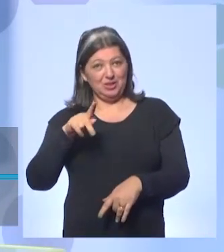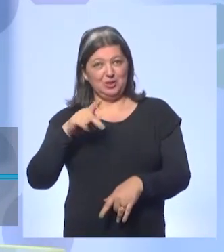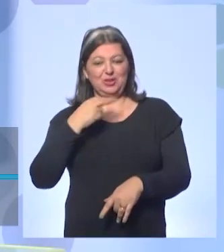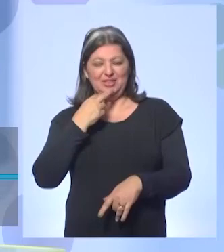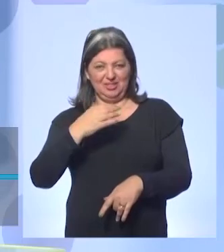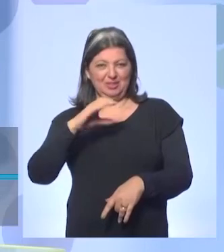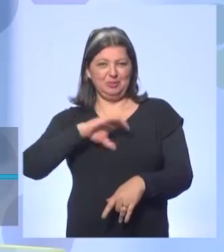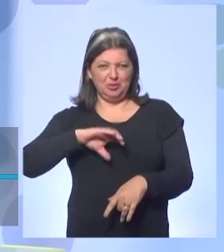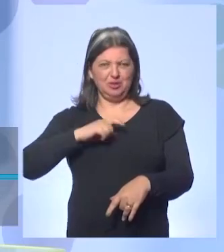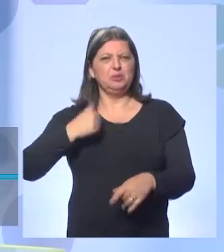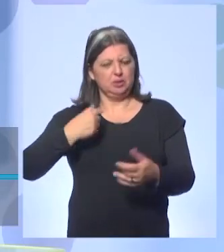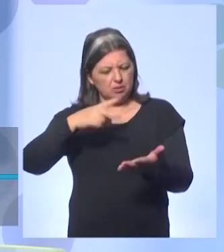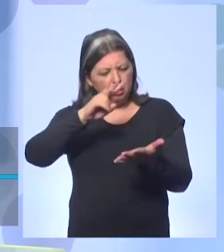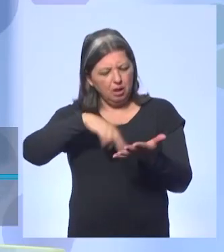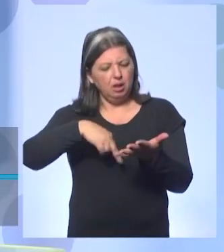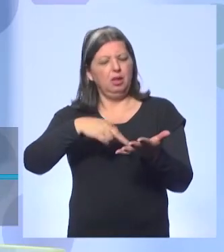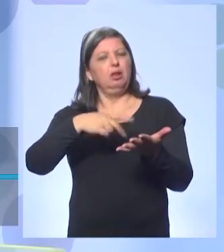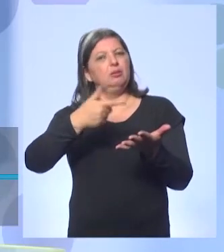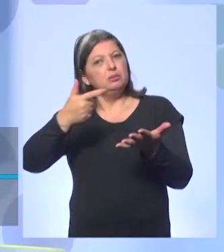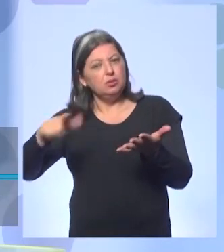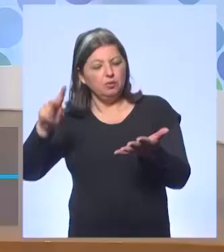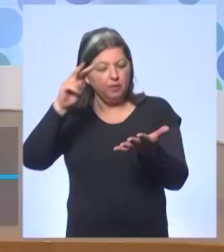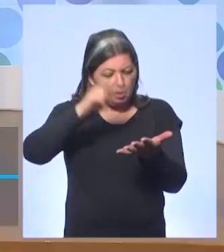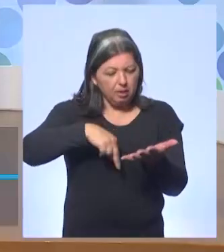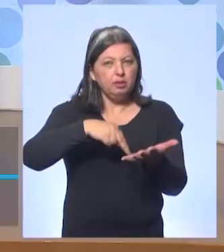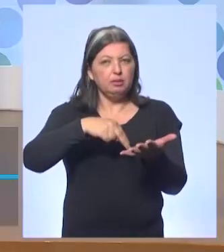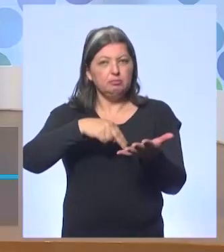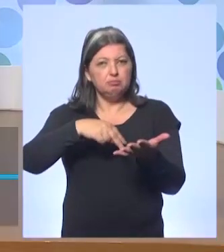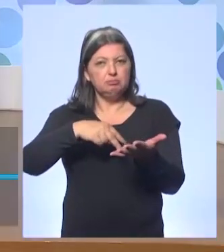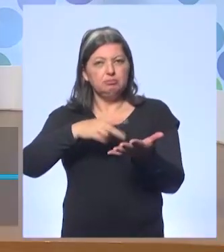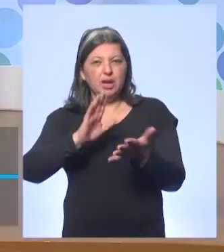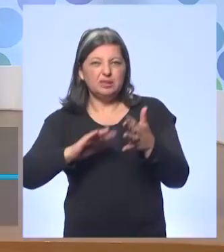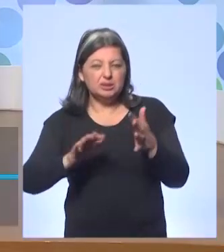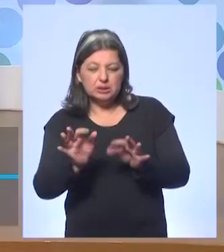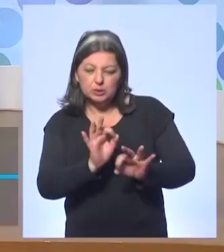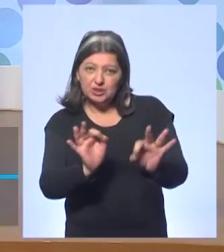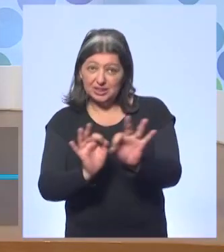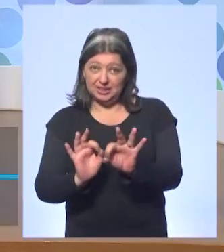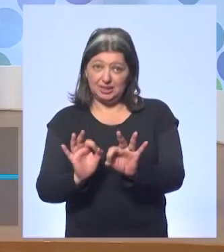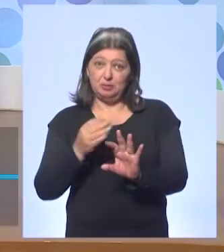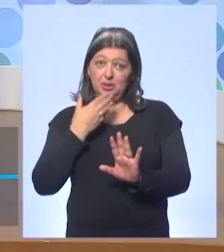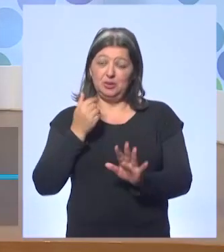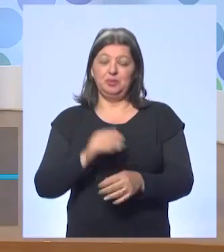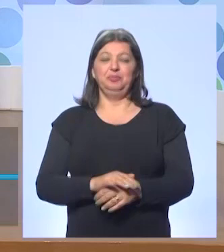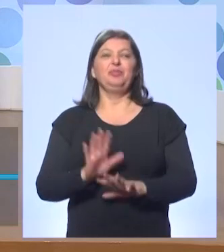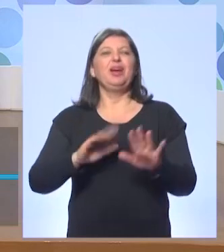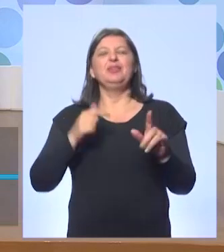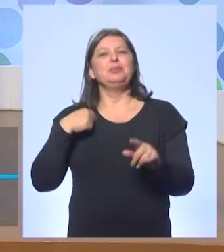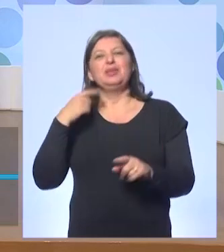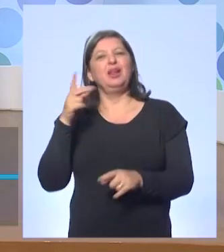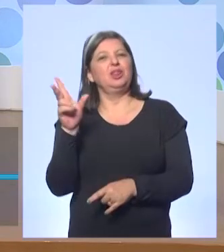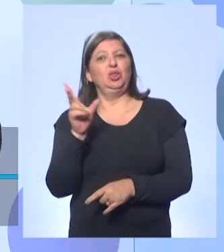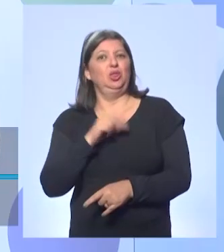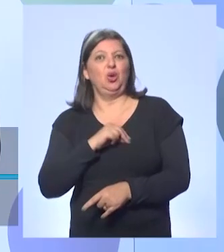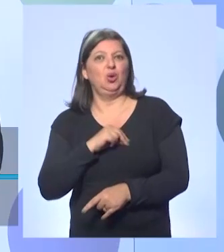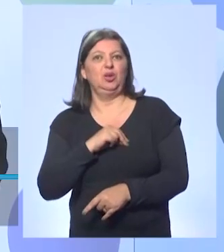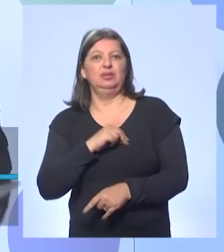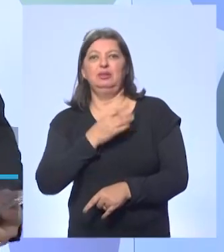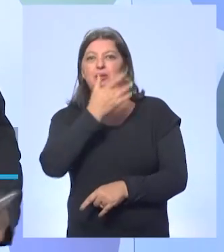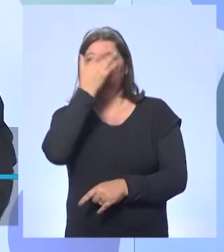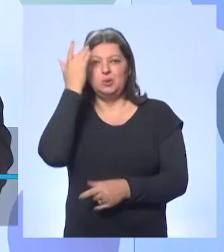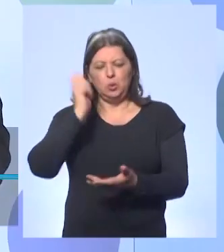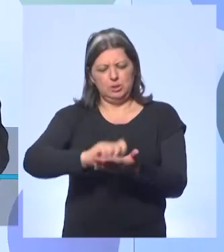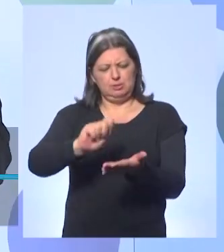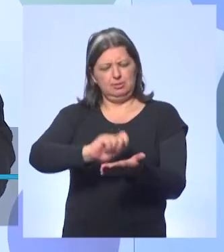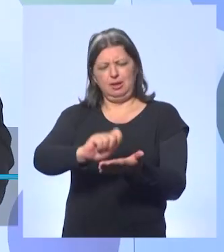preciso reler o meu texto e refazer também, né, professor? É verdade. Às vezes o pessoal pensa assim, nossa, ele é escritor, de primeira sai